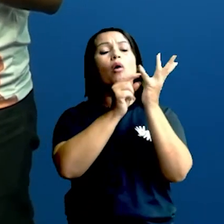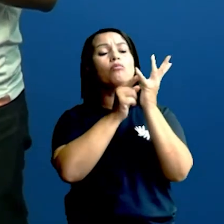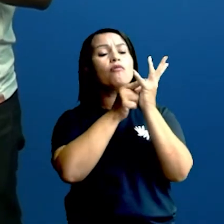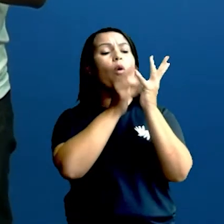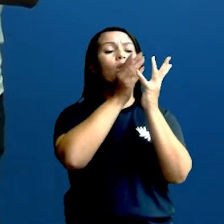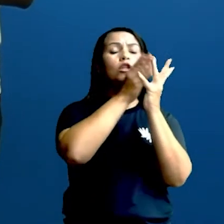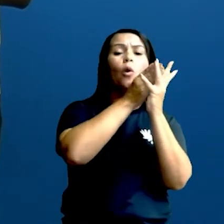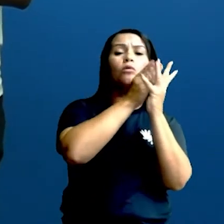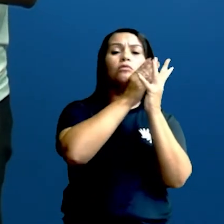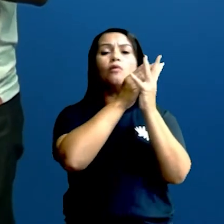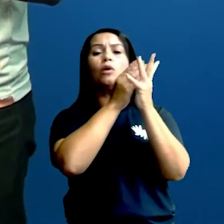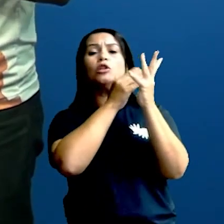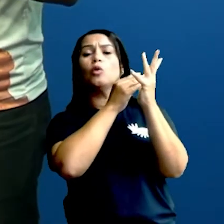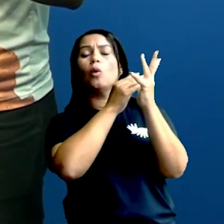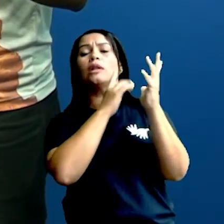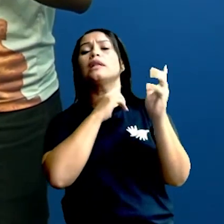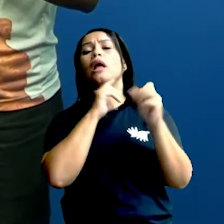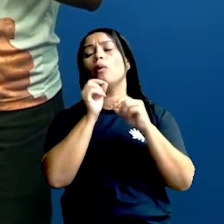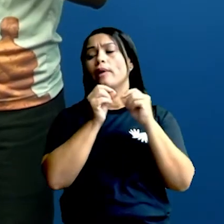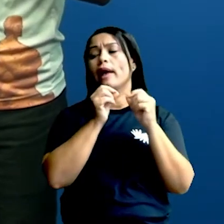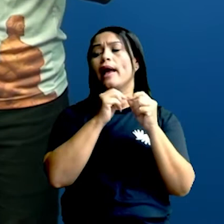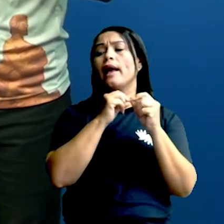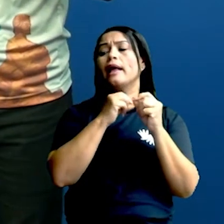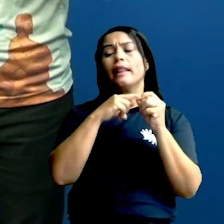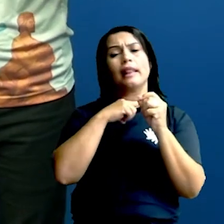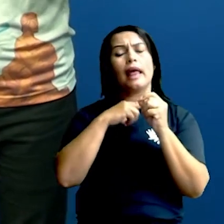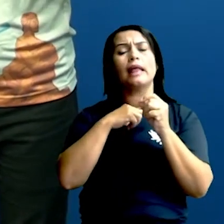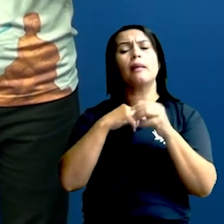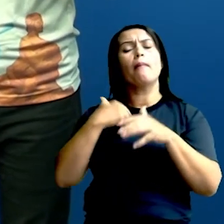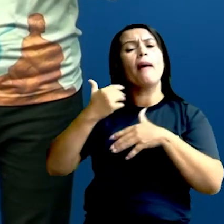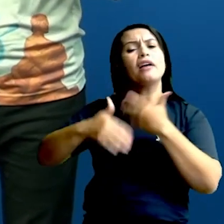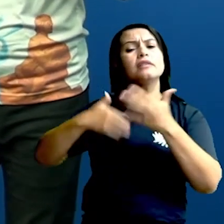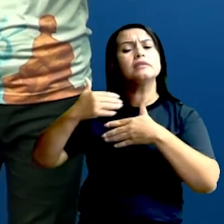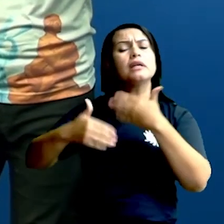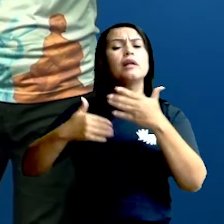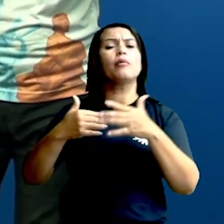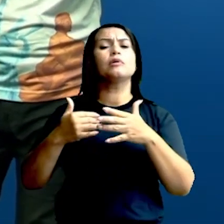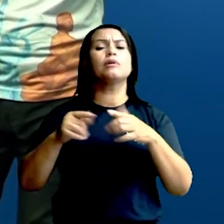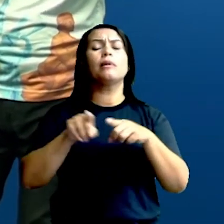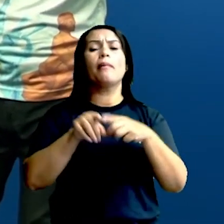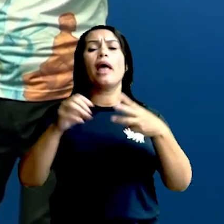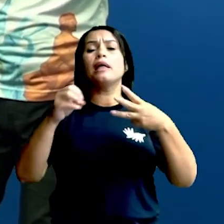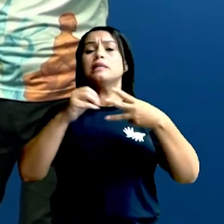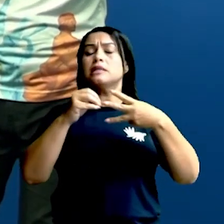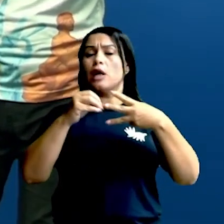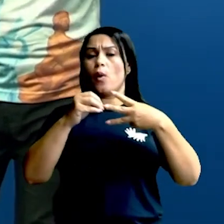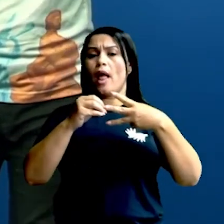e outra, e também a região de bastante reprodução celular, que é chamada de